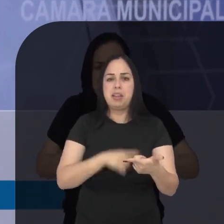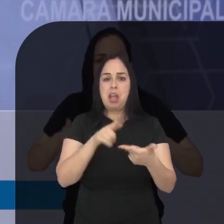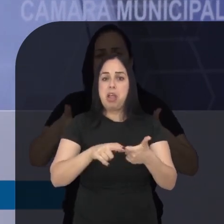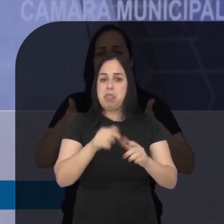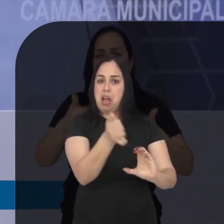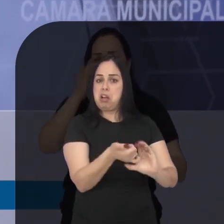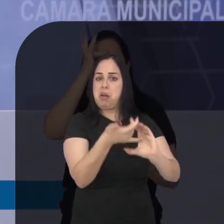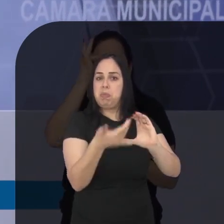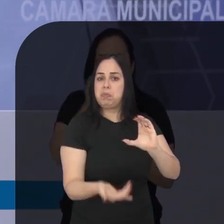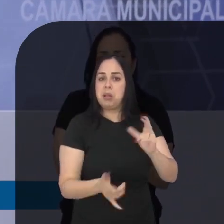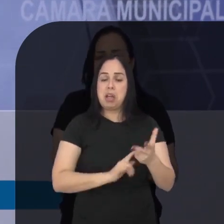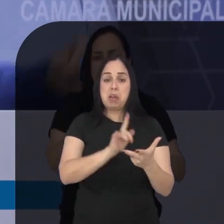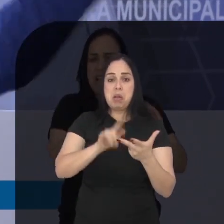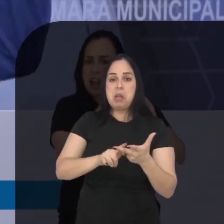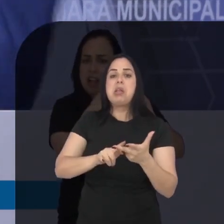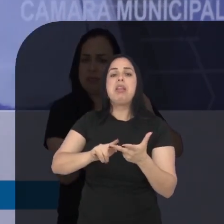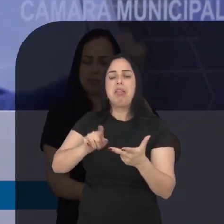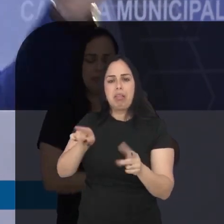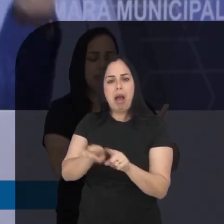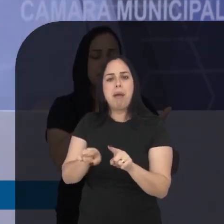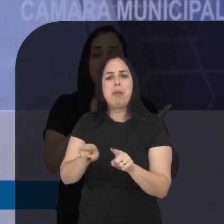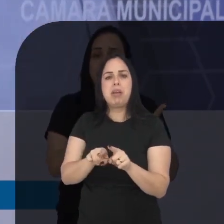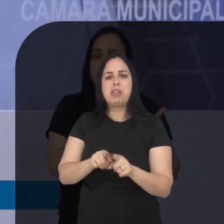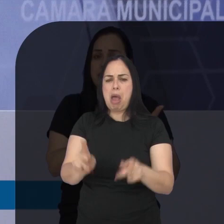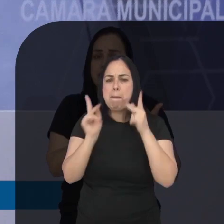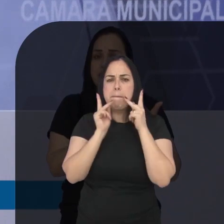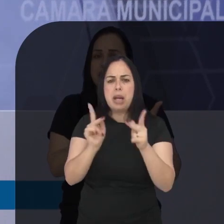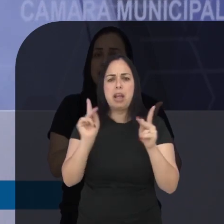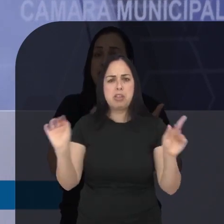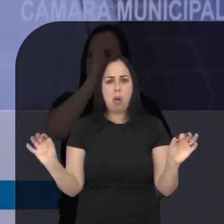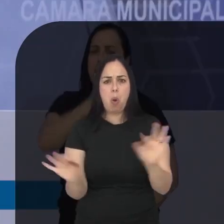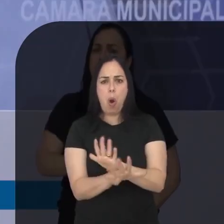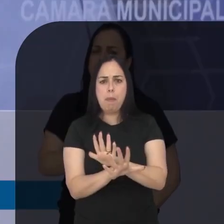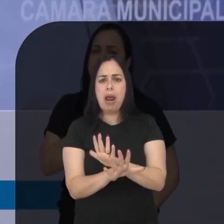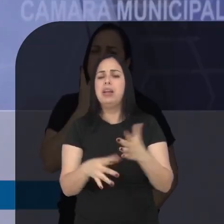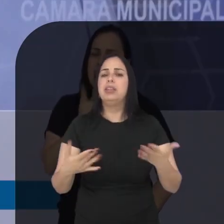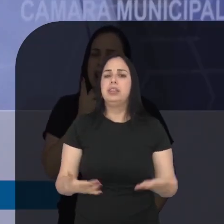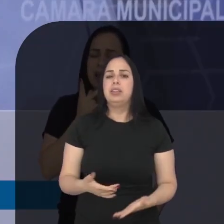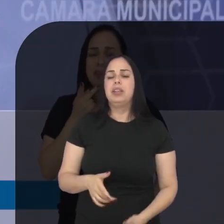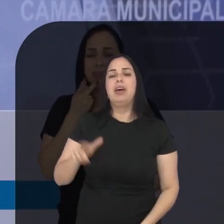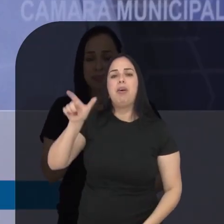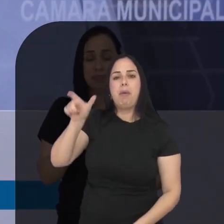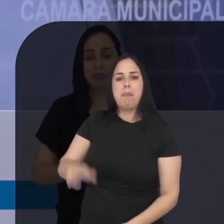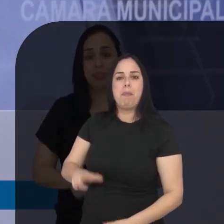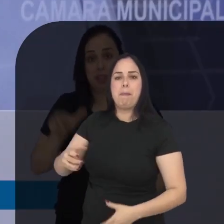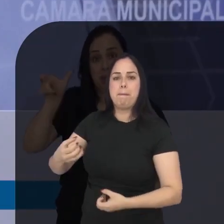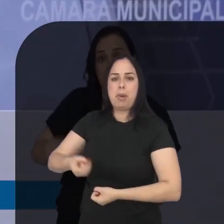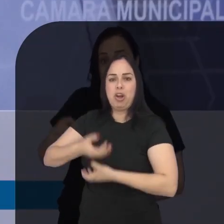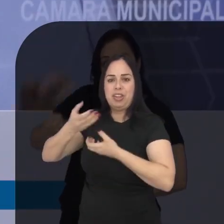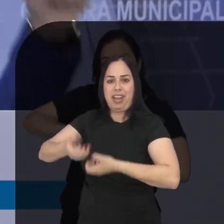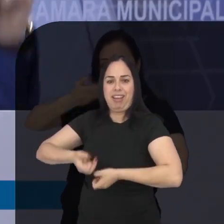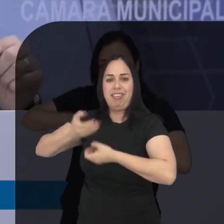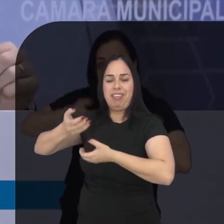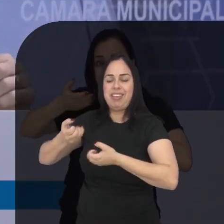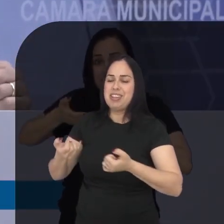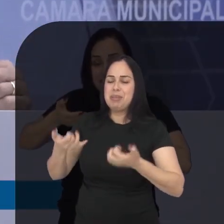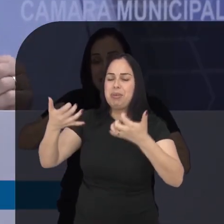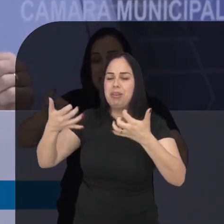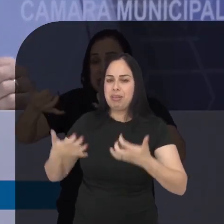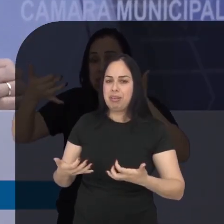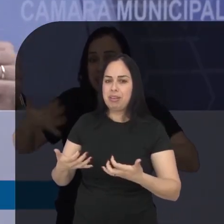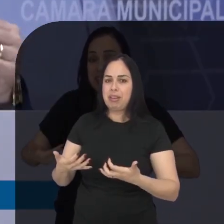inteiro no seu caráter e inteiro nas suas pregações. Segundo Fernando Pessoa, só é